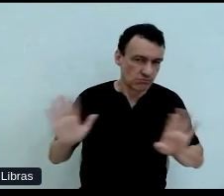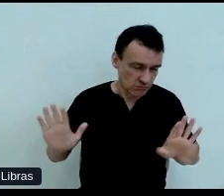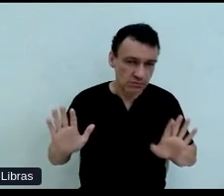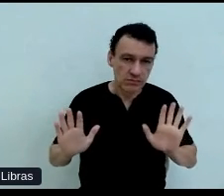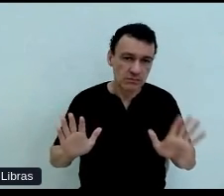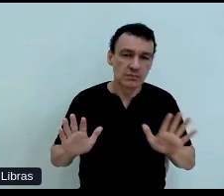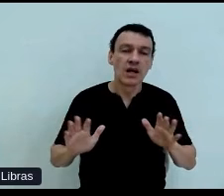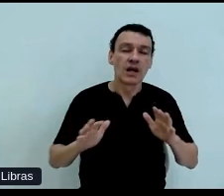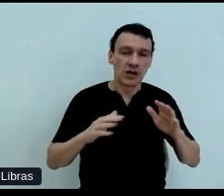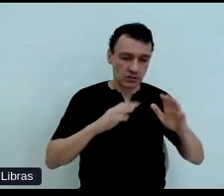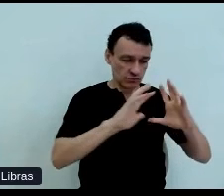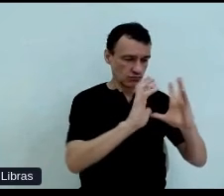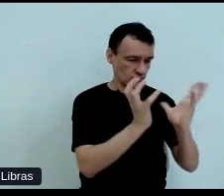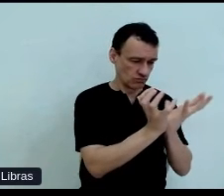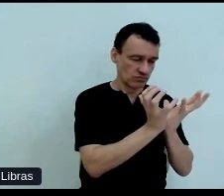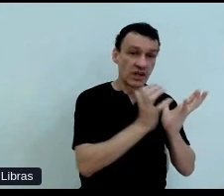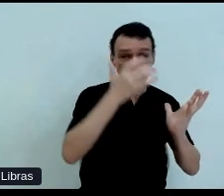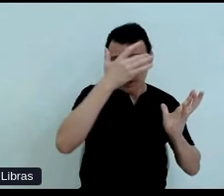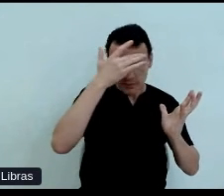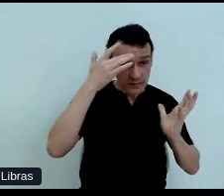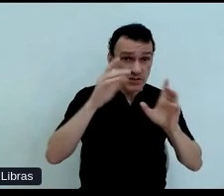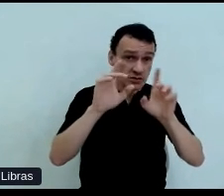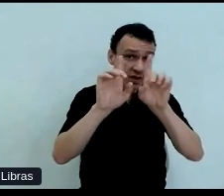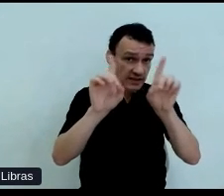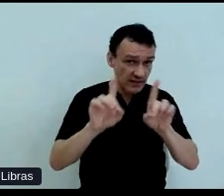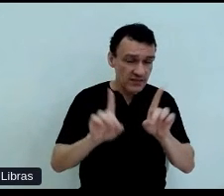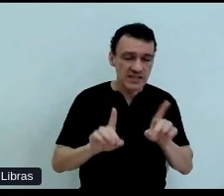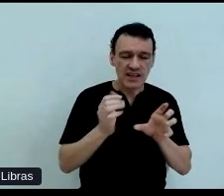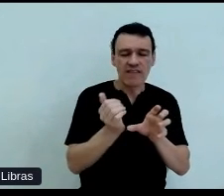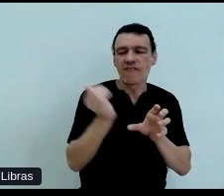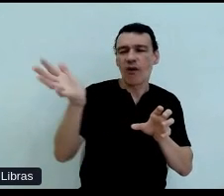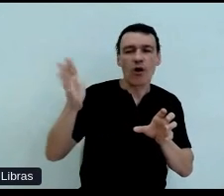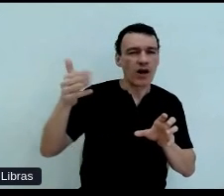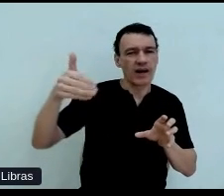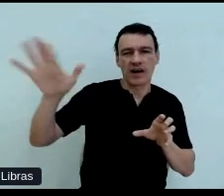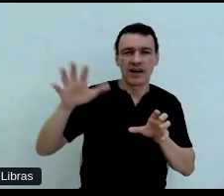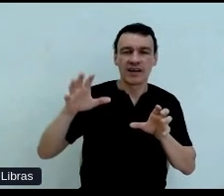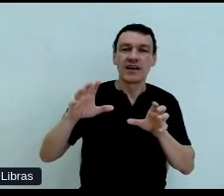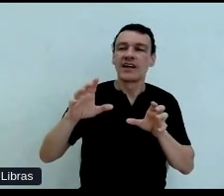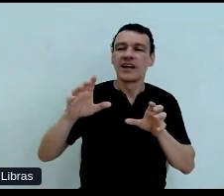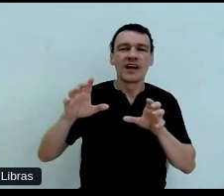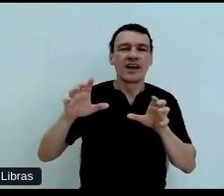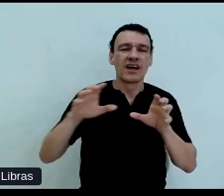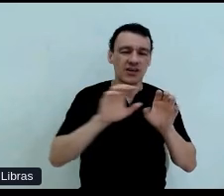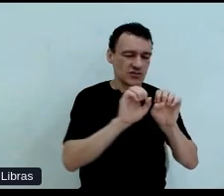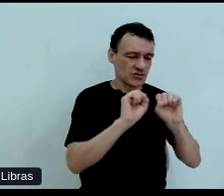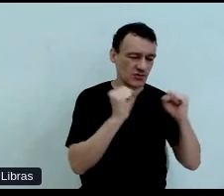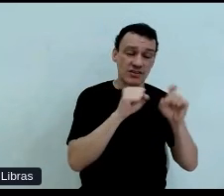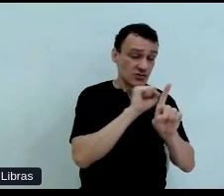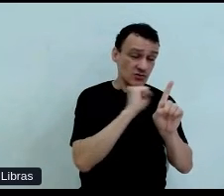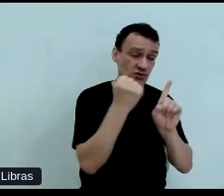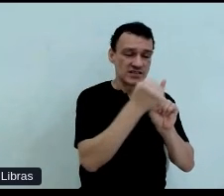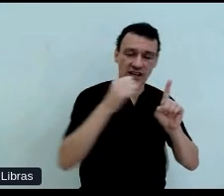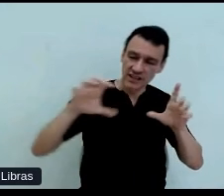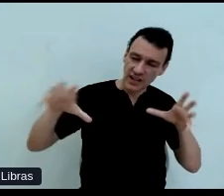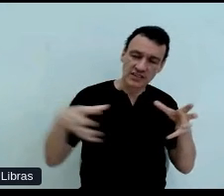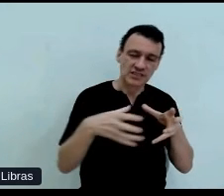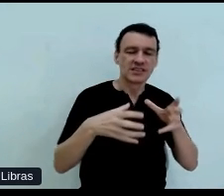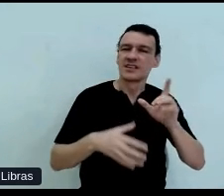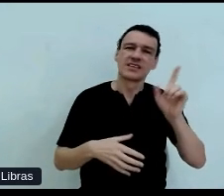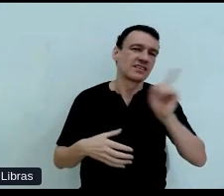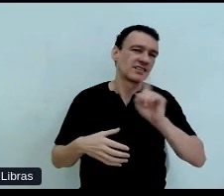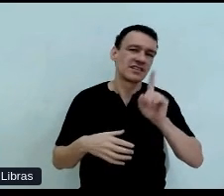aí a gente tem aqui os modelos anteriores que estão em imagem também, que é o modelo, antigamente era o modelo da exclusão, quando